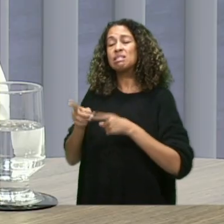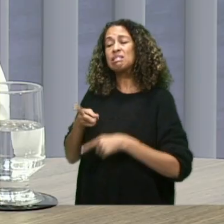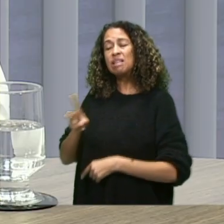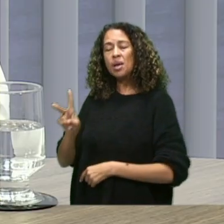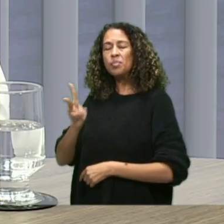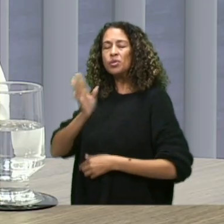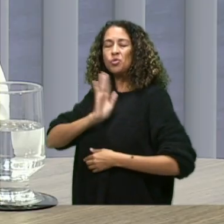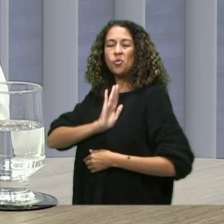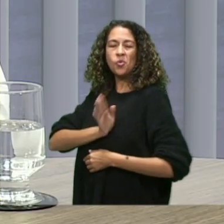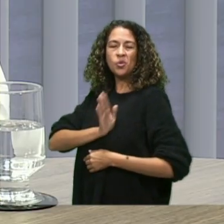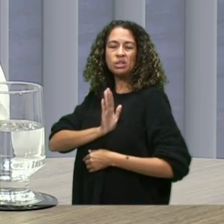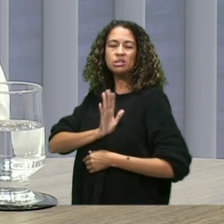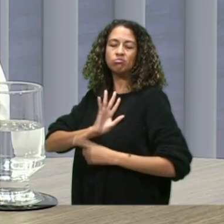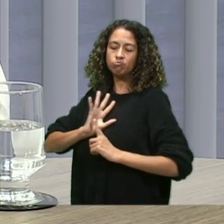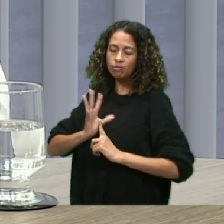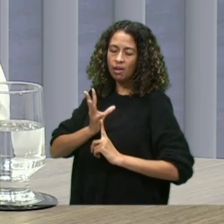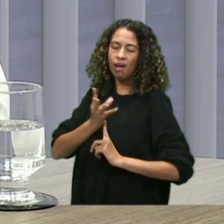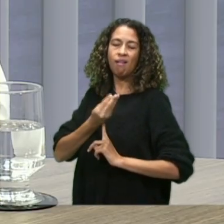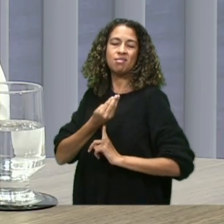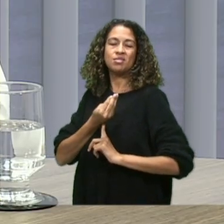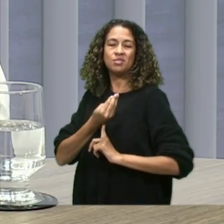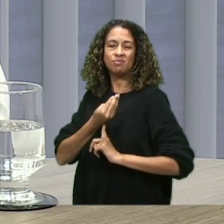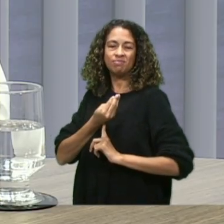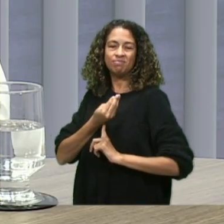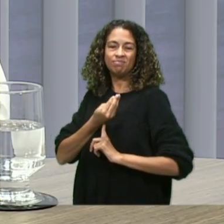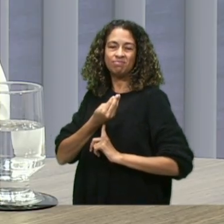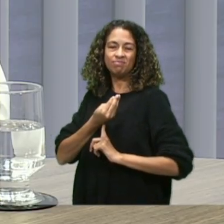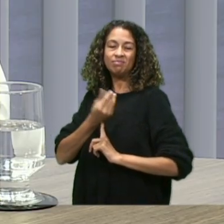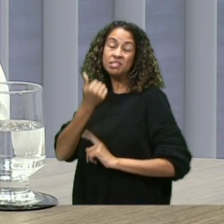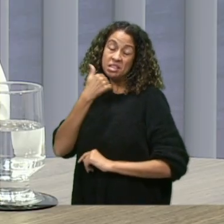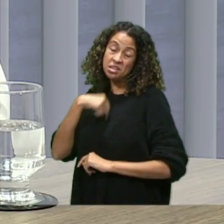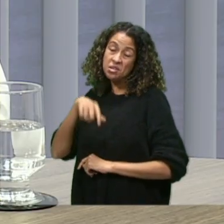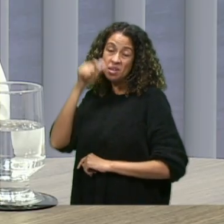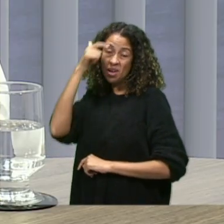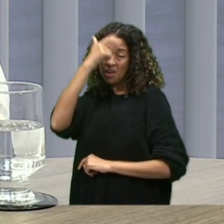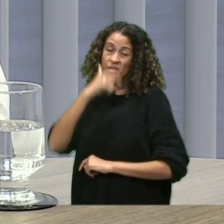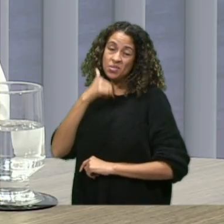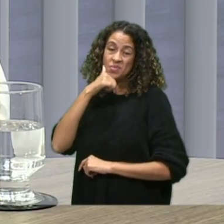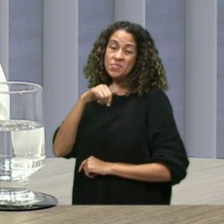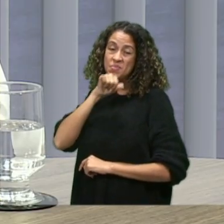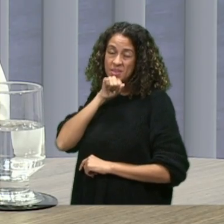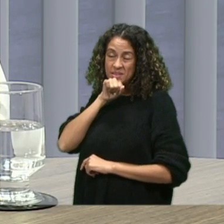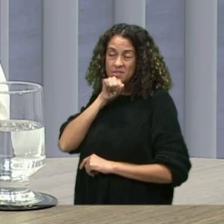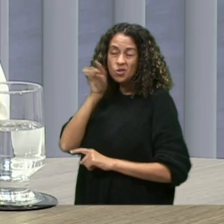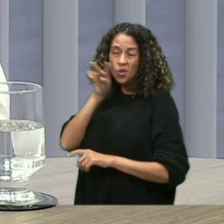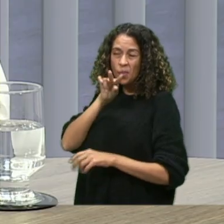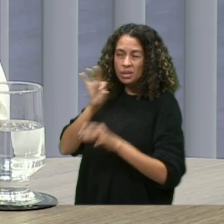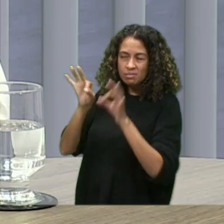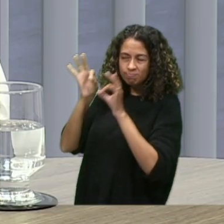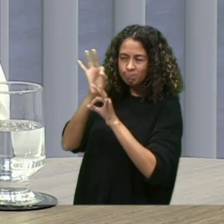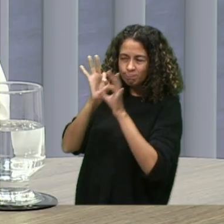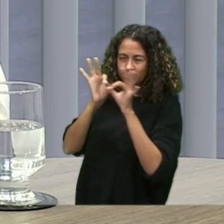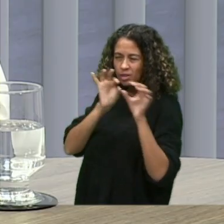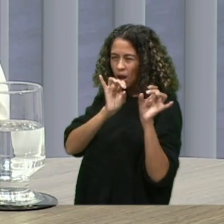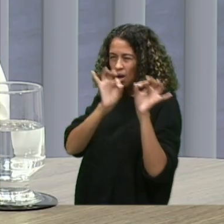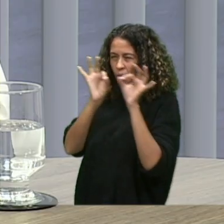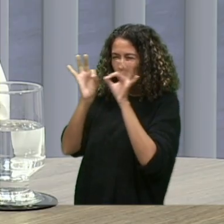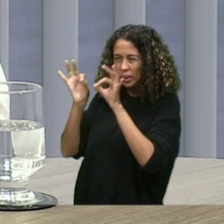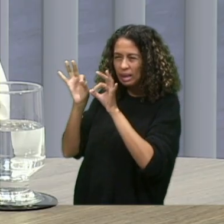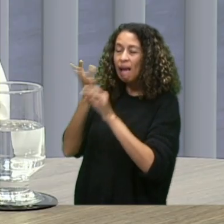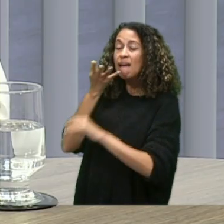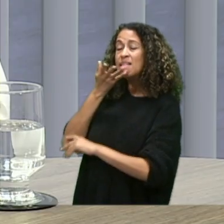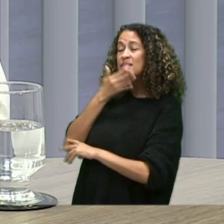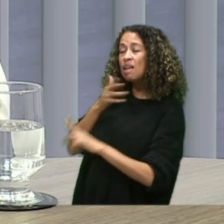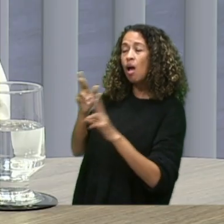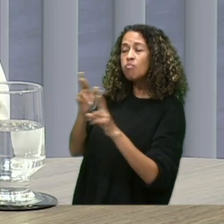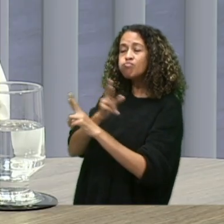tempo, trabalho com artes. E mãe, né? Como mãe, a gente começa a observar muito as crianças, as relações.